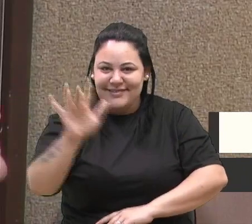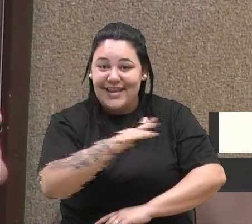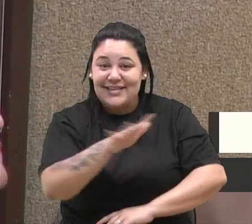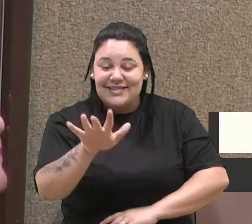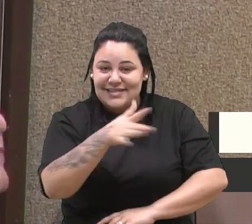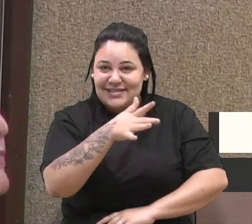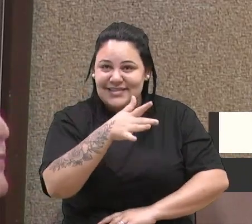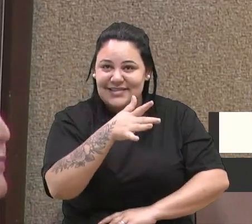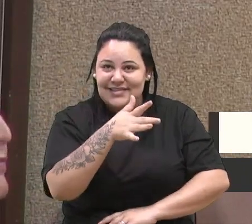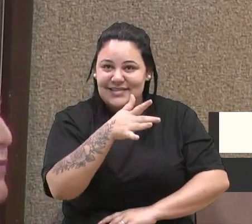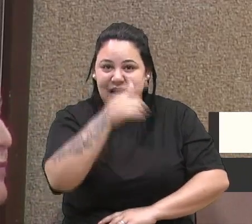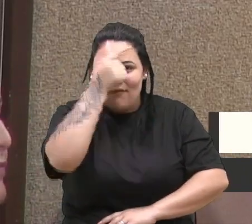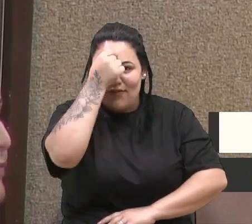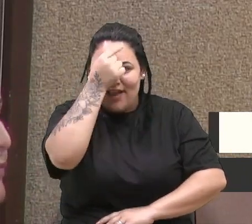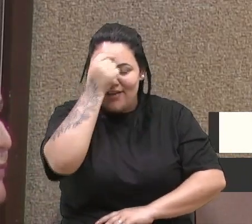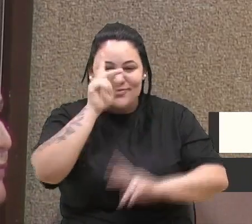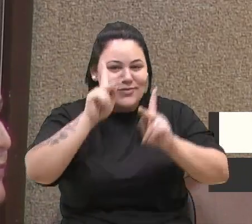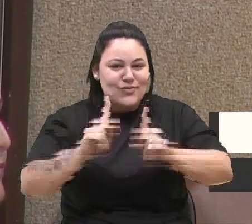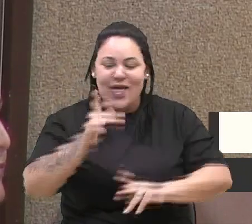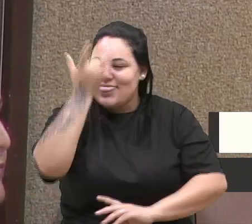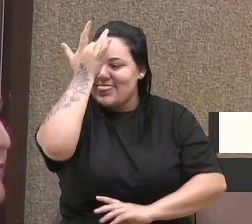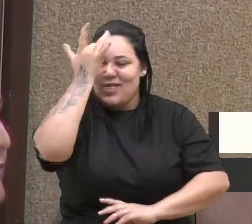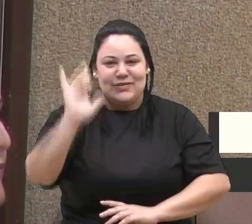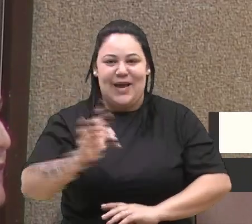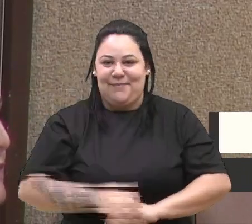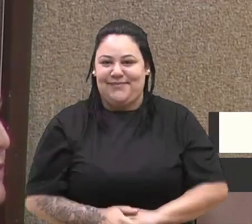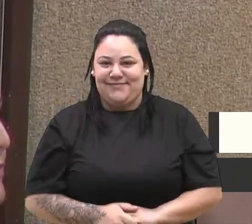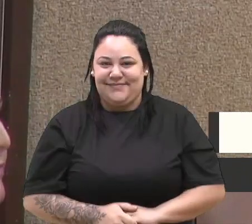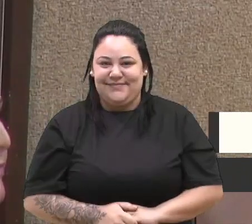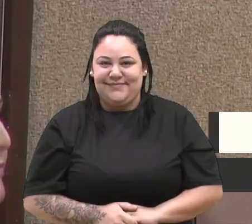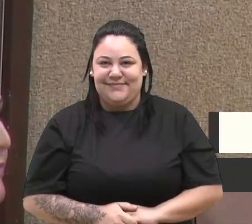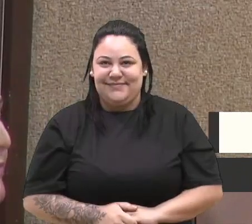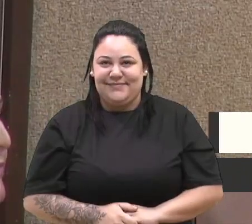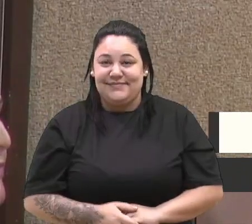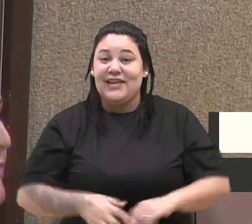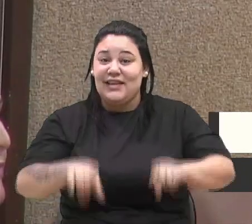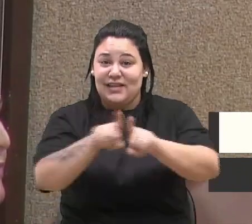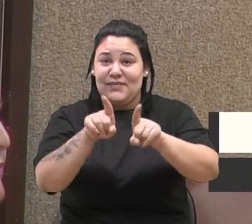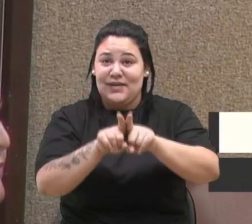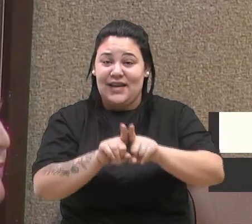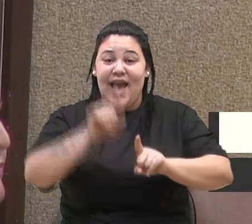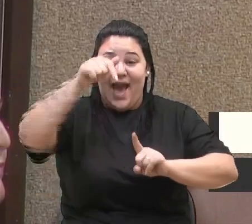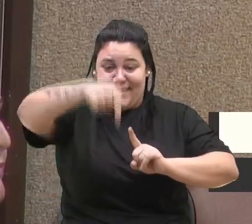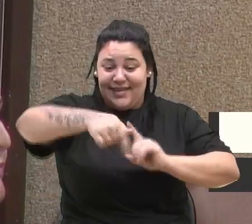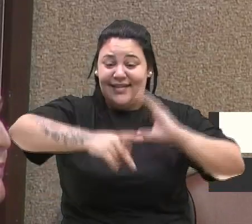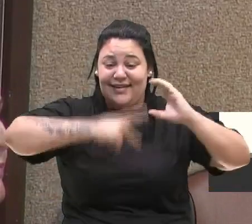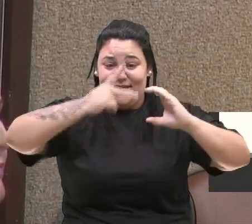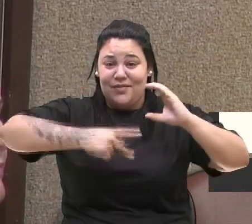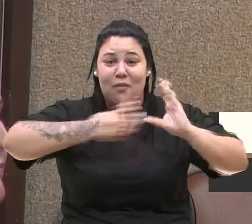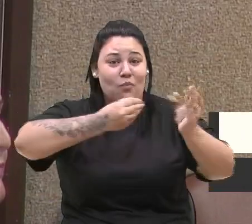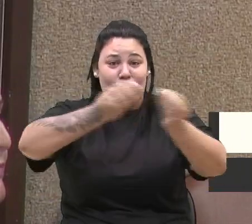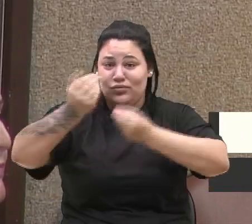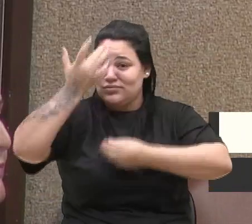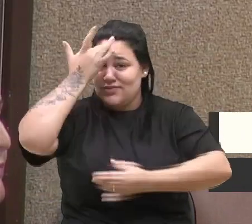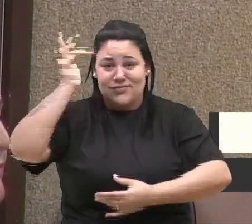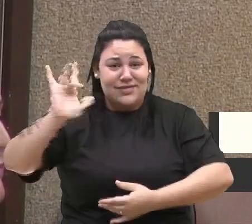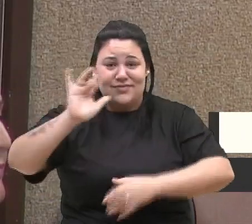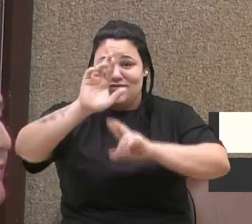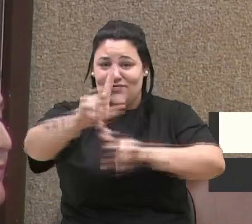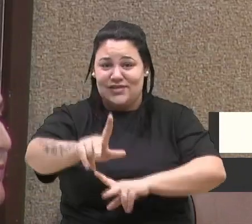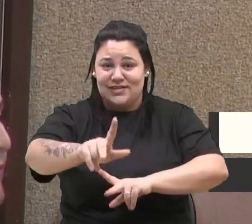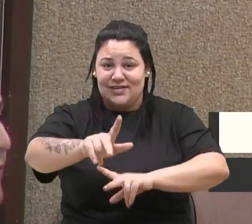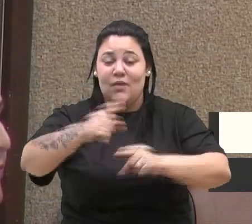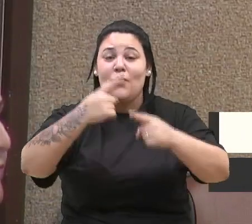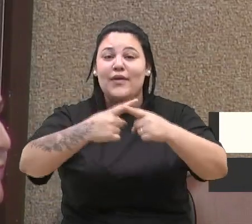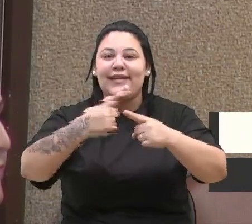universidade as pessoas não sabem. E se bobear, aqui dentro dessa casa muitos não sabem a diferença. A gente não